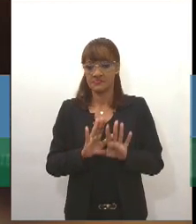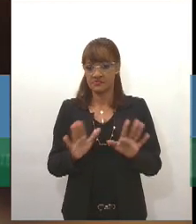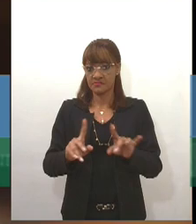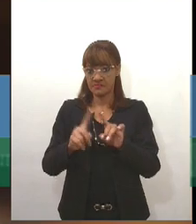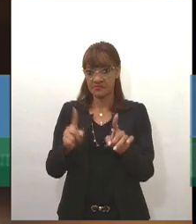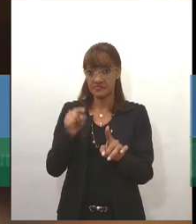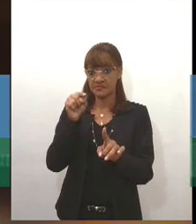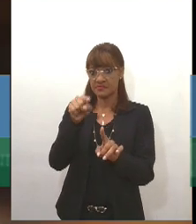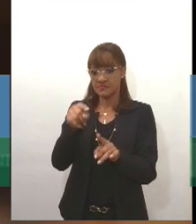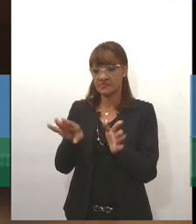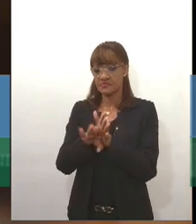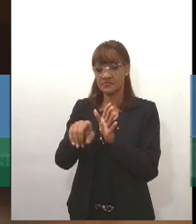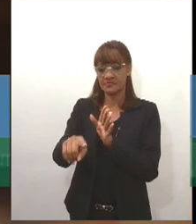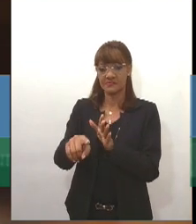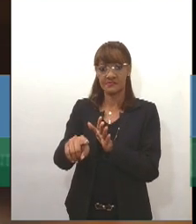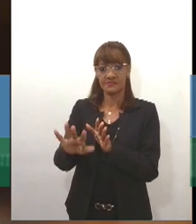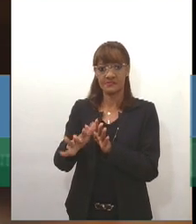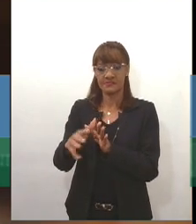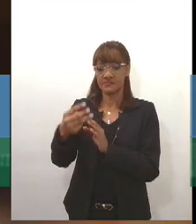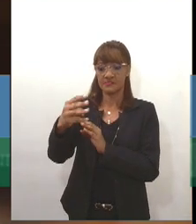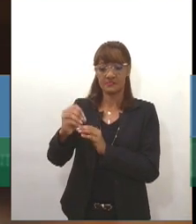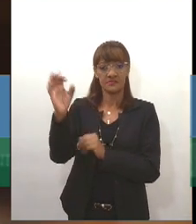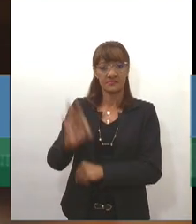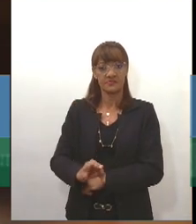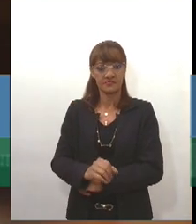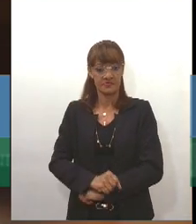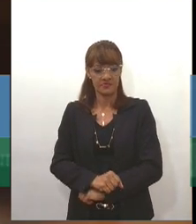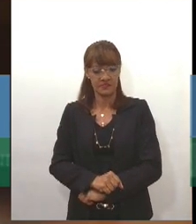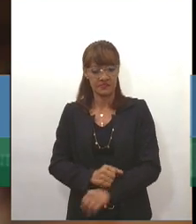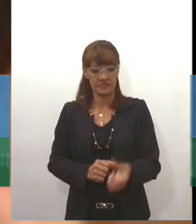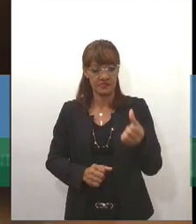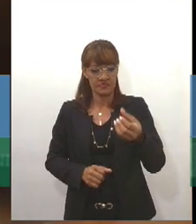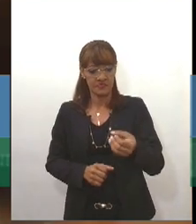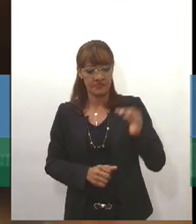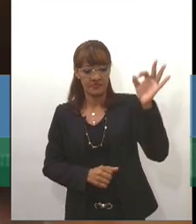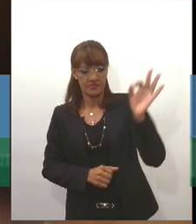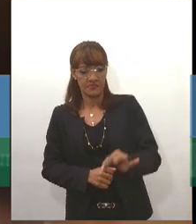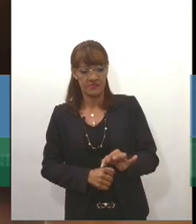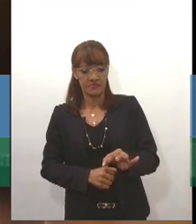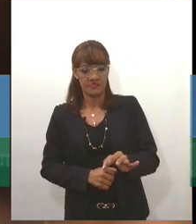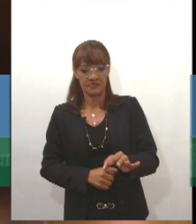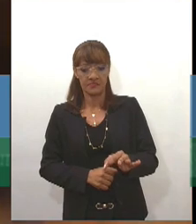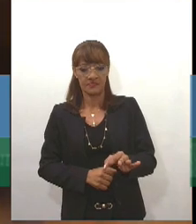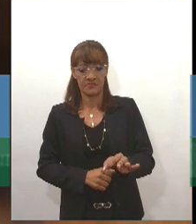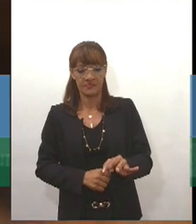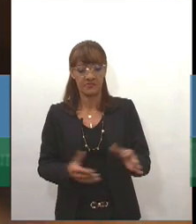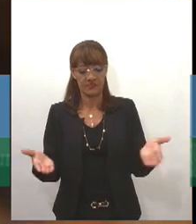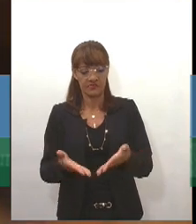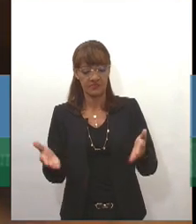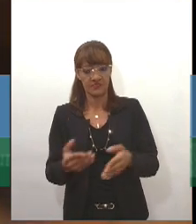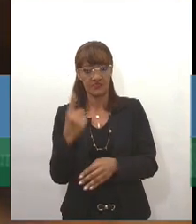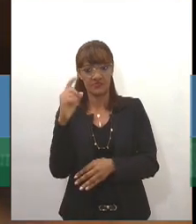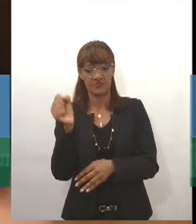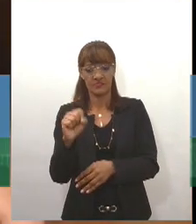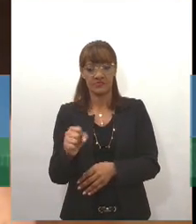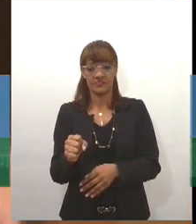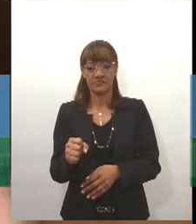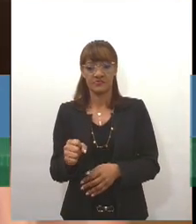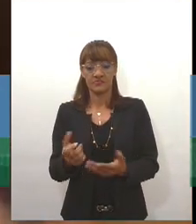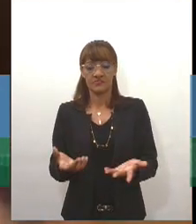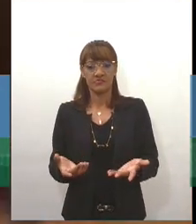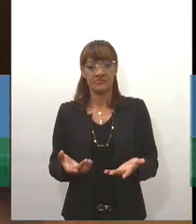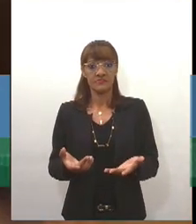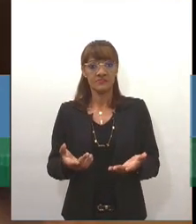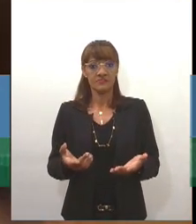próximo de 30% 60% de 30 dá uma lía de 18 hoje o serviço não paga nem CCO então o